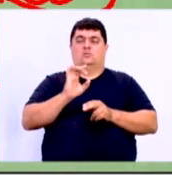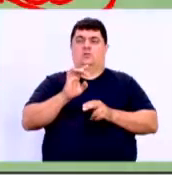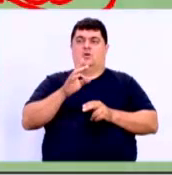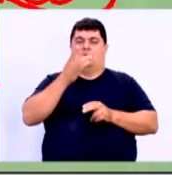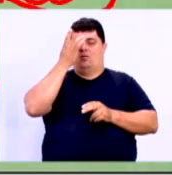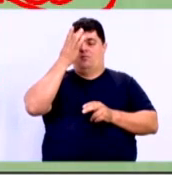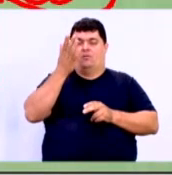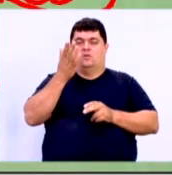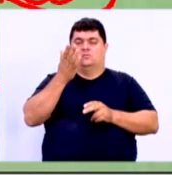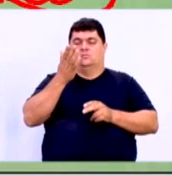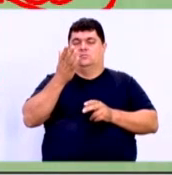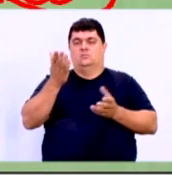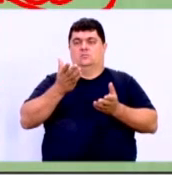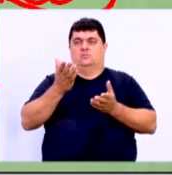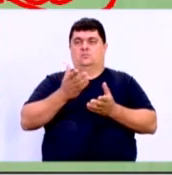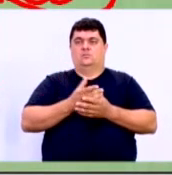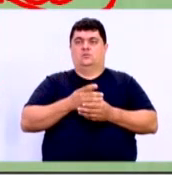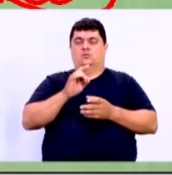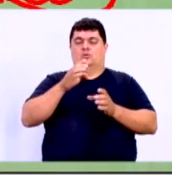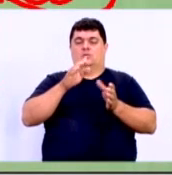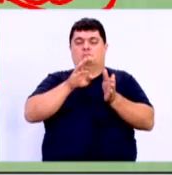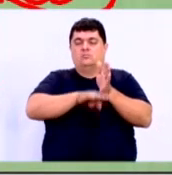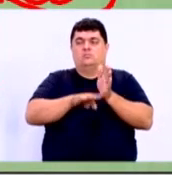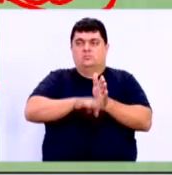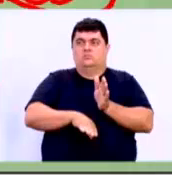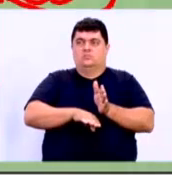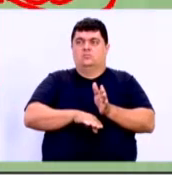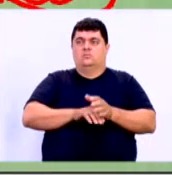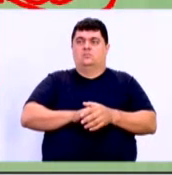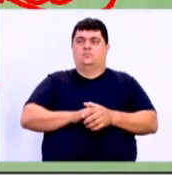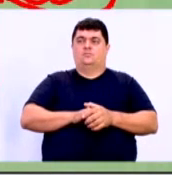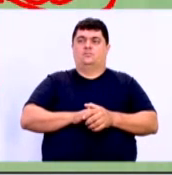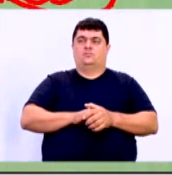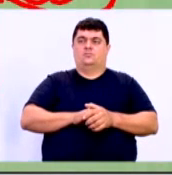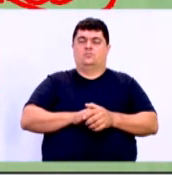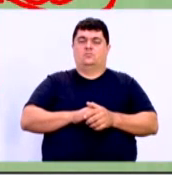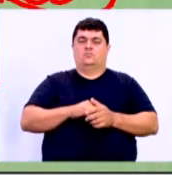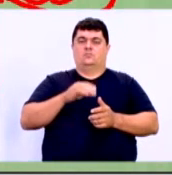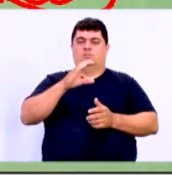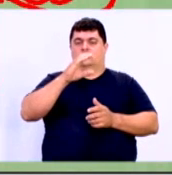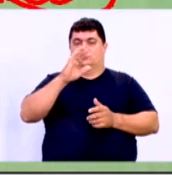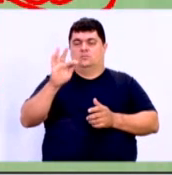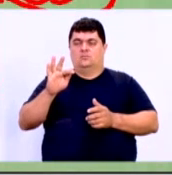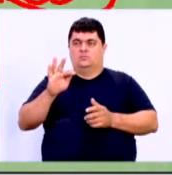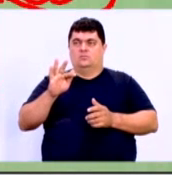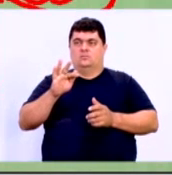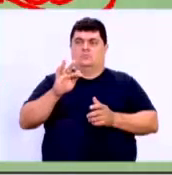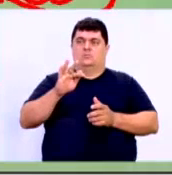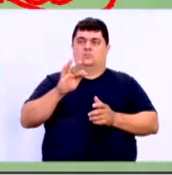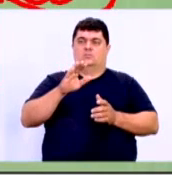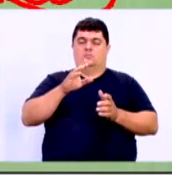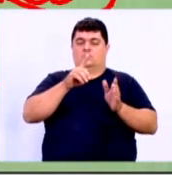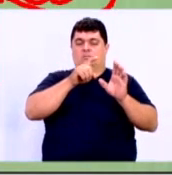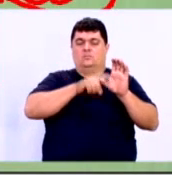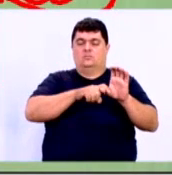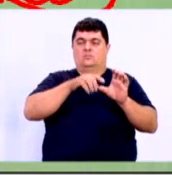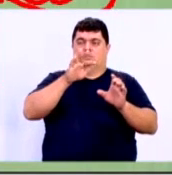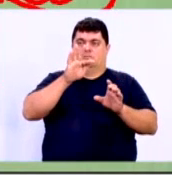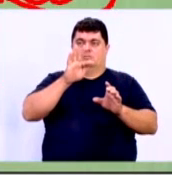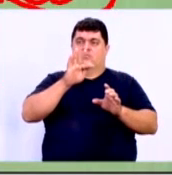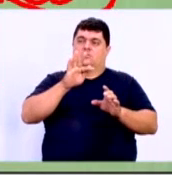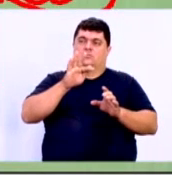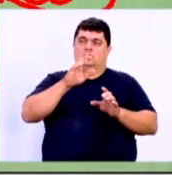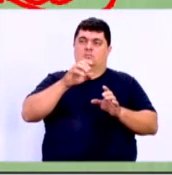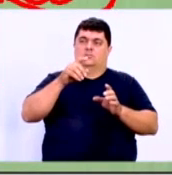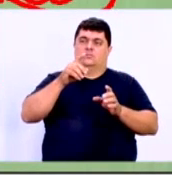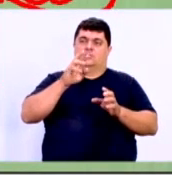ficou fácil. É só subtrair o que sobrou. Subtrair os custos fixos das despesas fixas. Entenderam? E